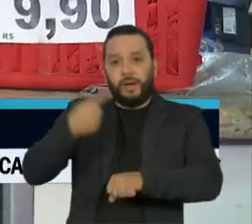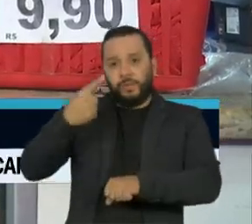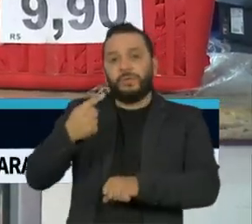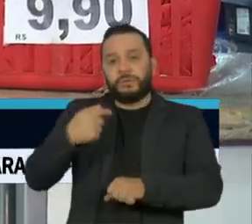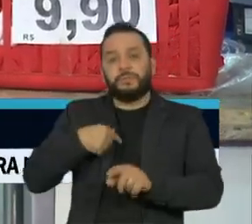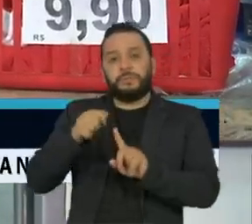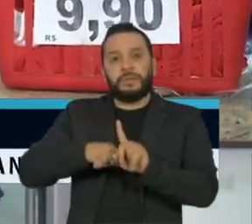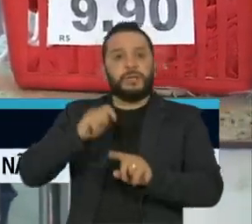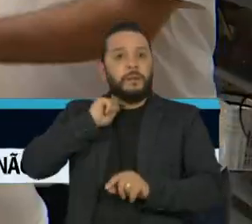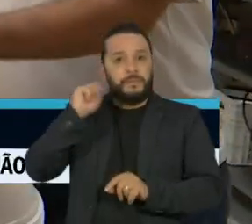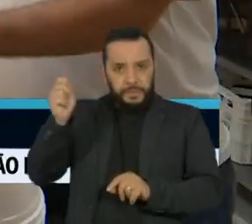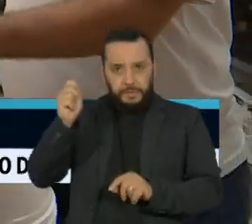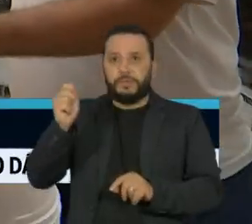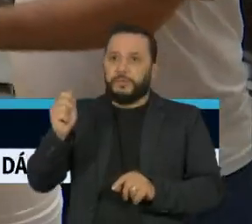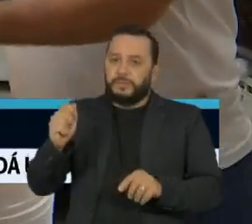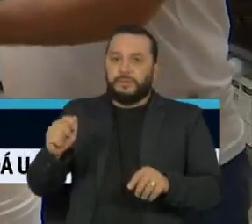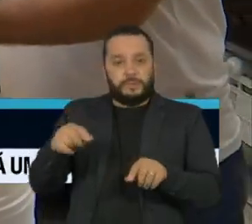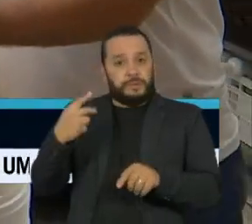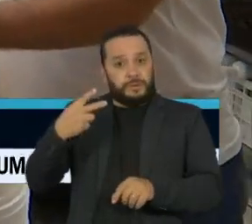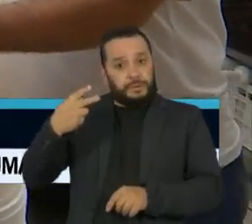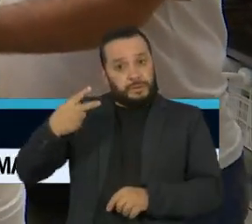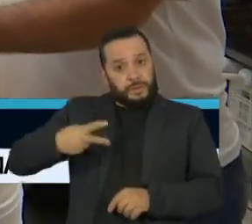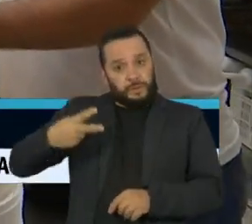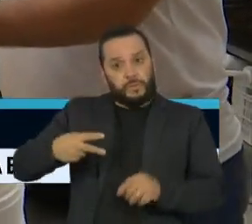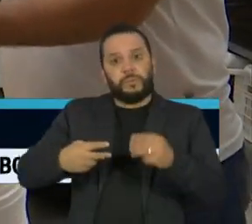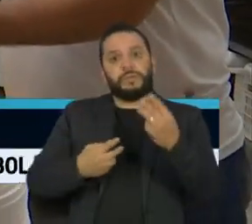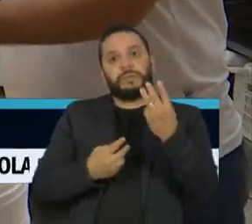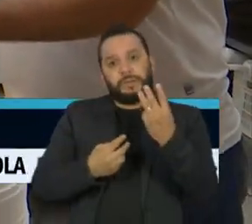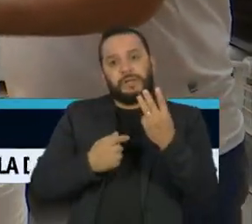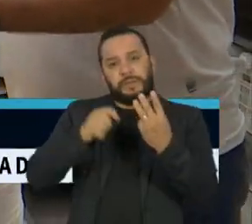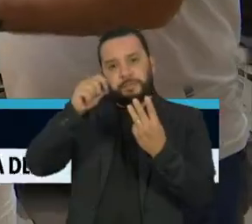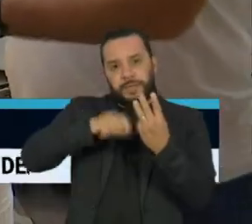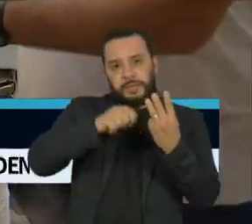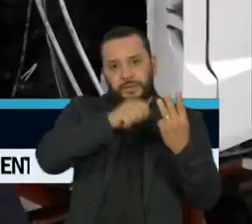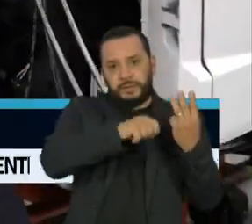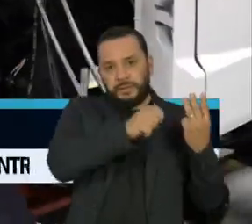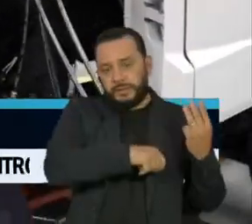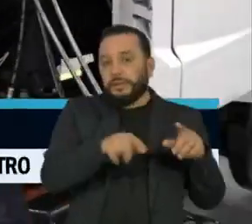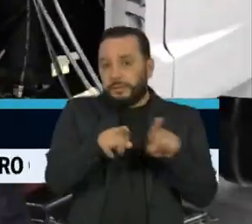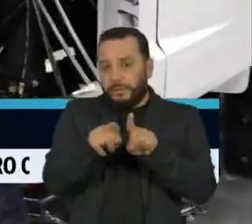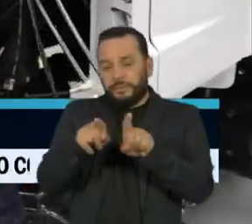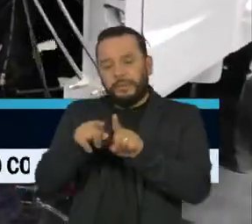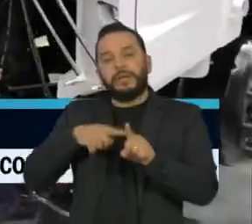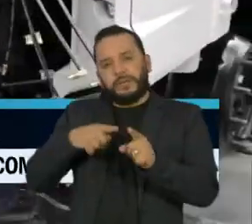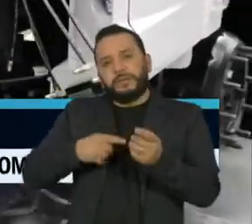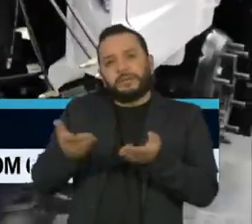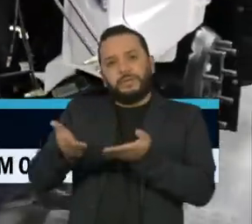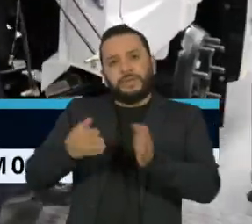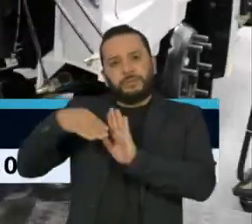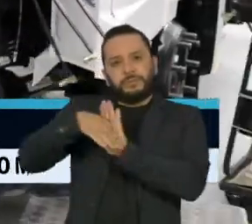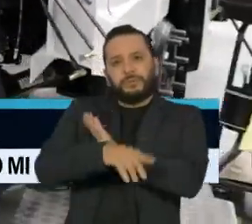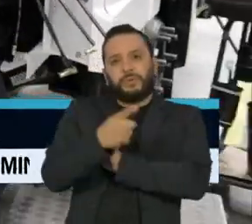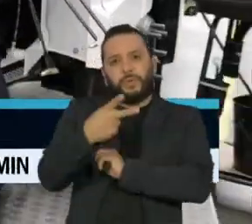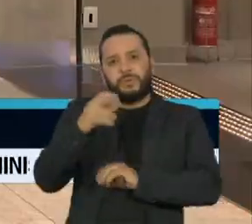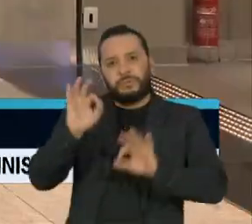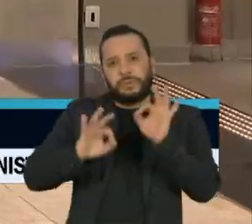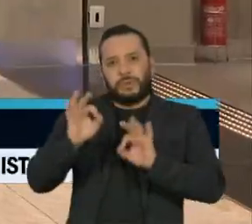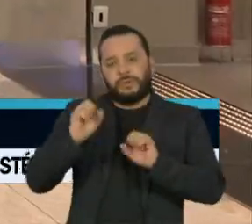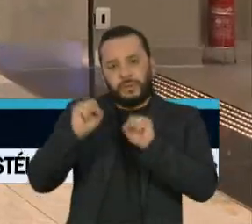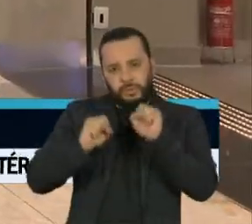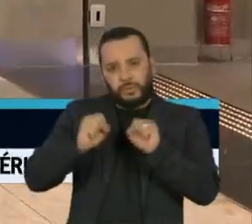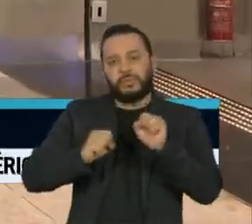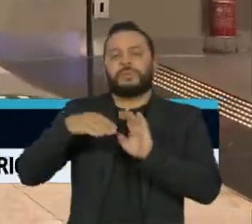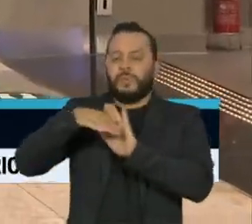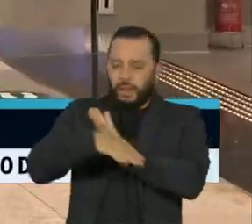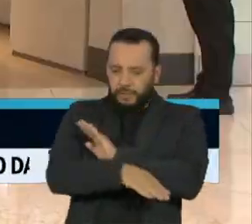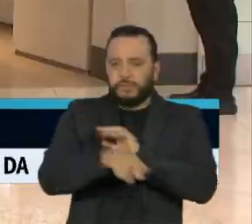do segundo trimestre. Os serviços desabaram quase 12%. Na indústria, a retração foi ainda mais intensa. No